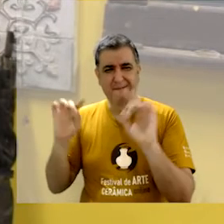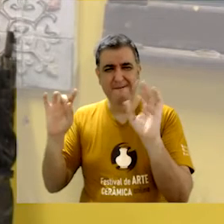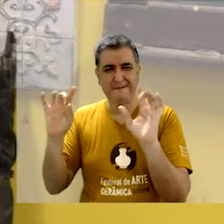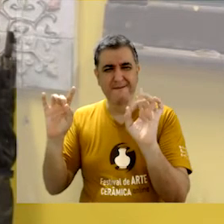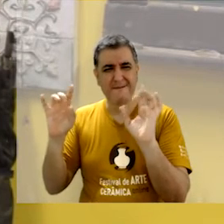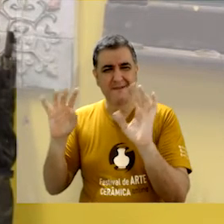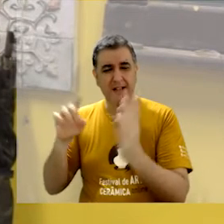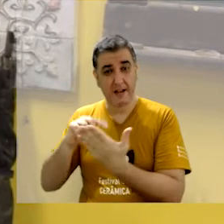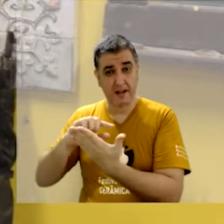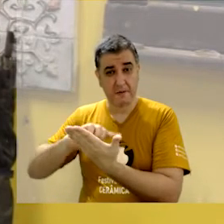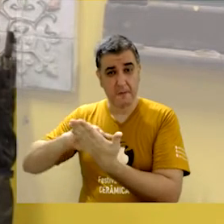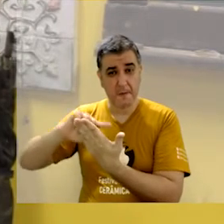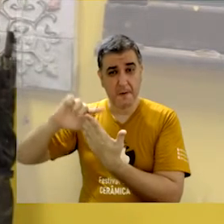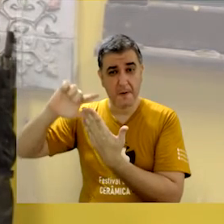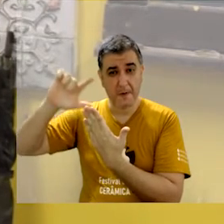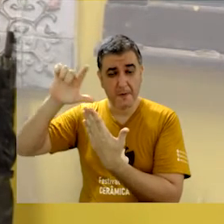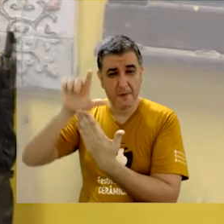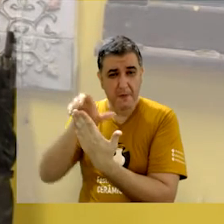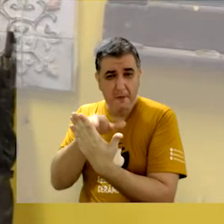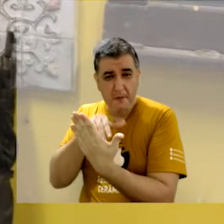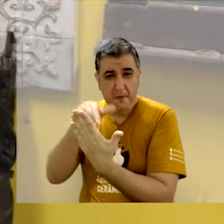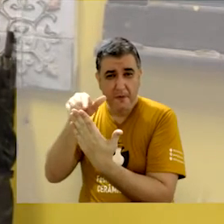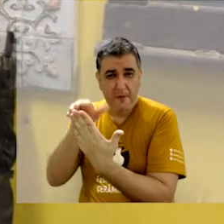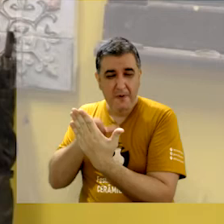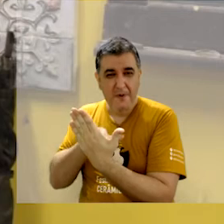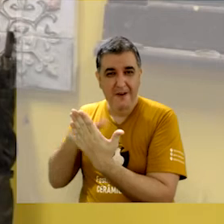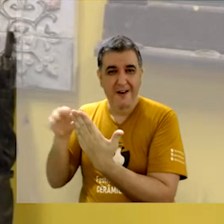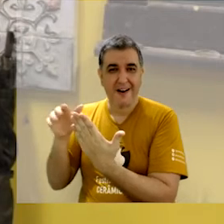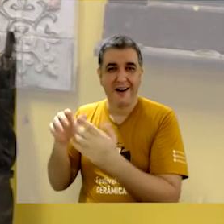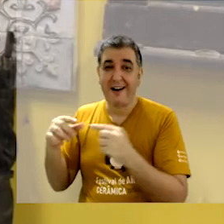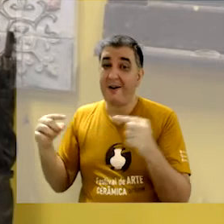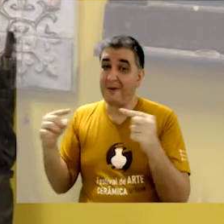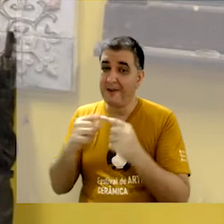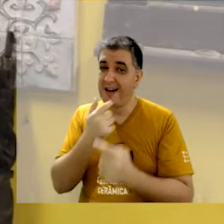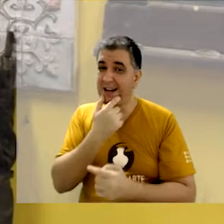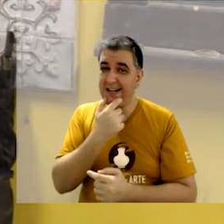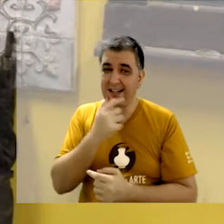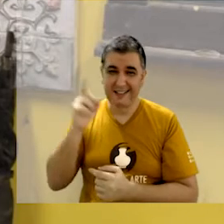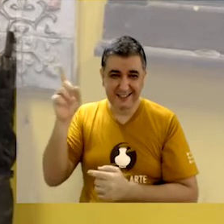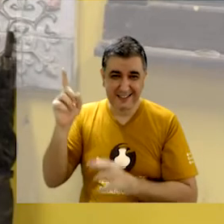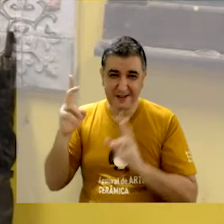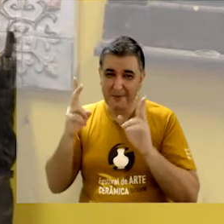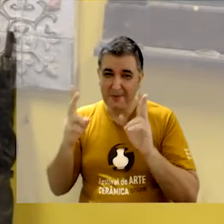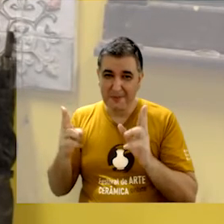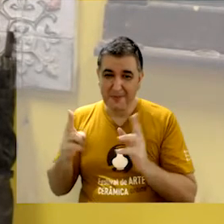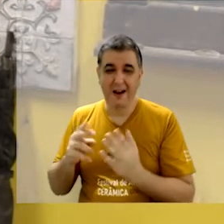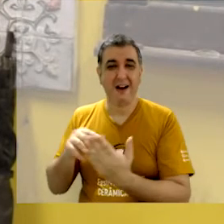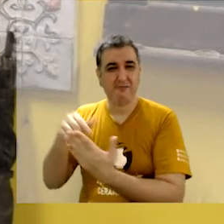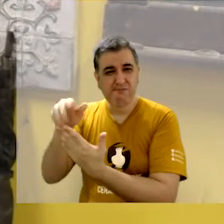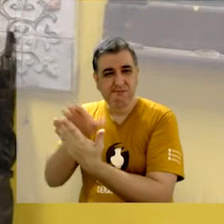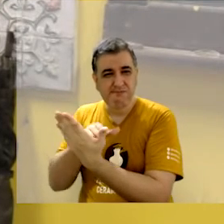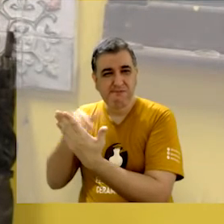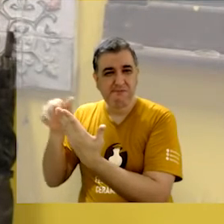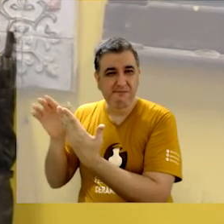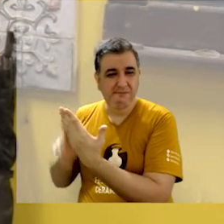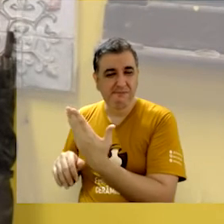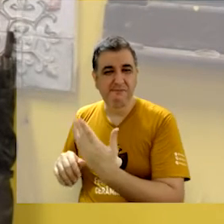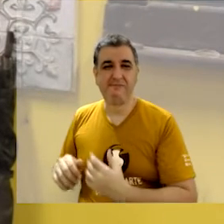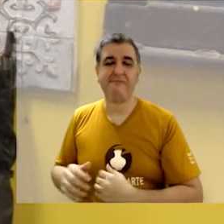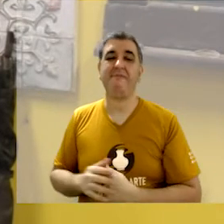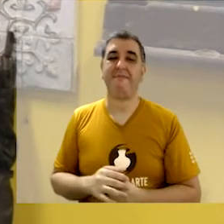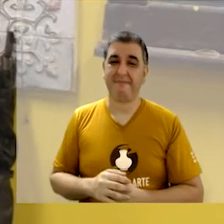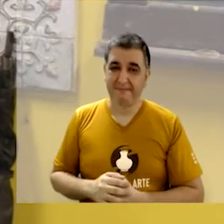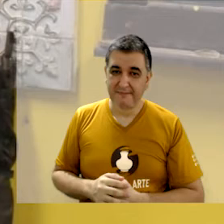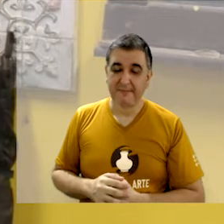azulejos lindos e que tem a tecnologia da impressão dos azulejos ingleses, a mesma forma sistêmica